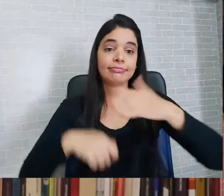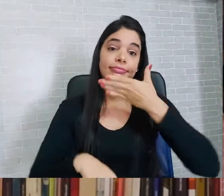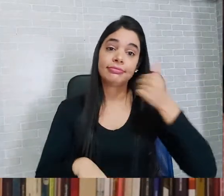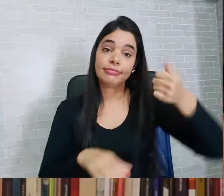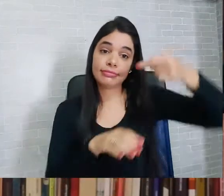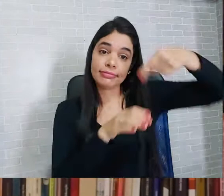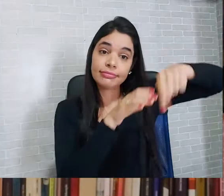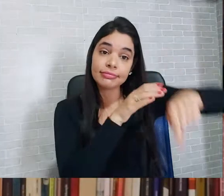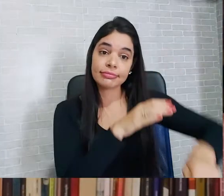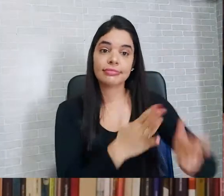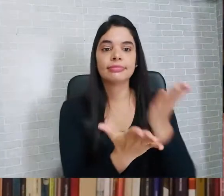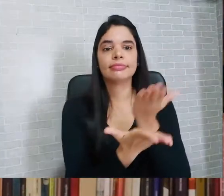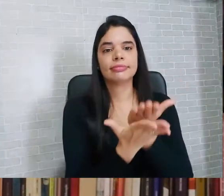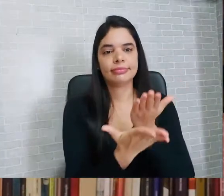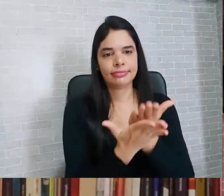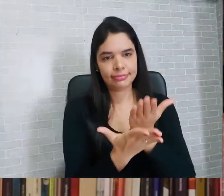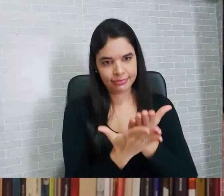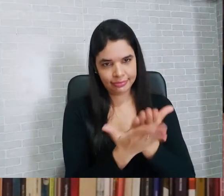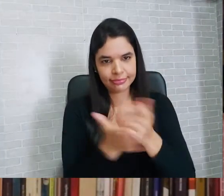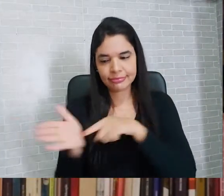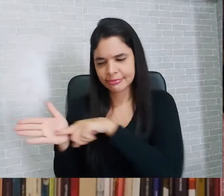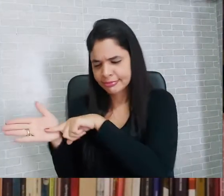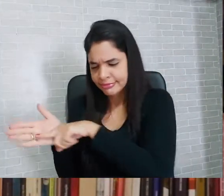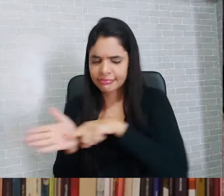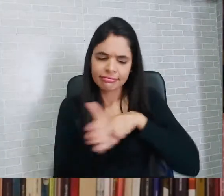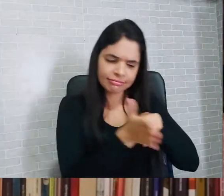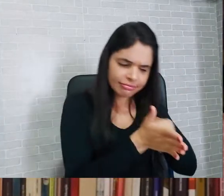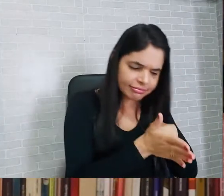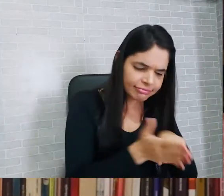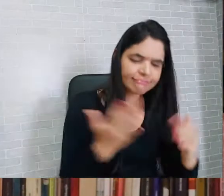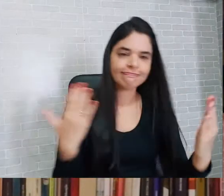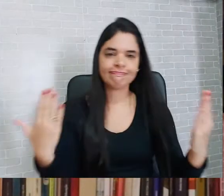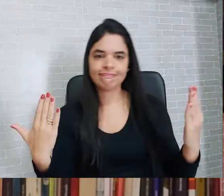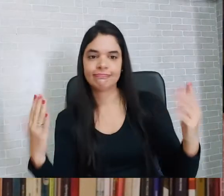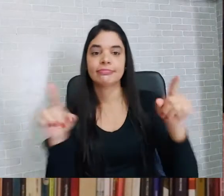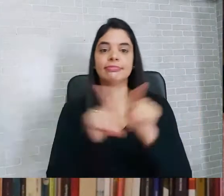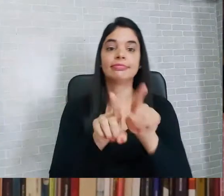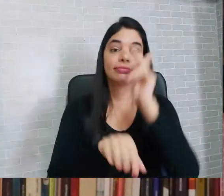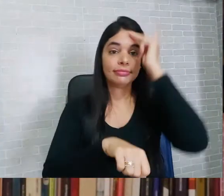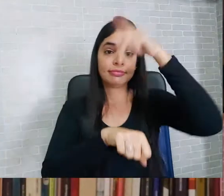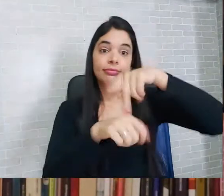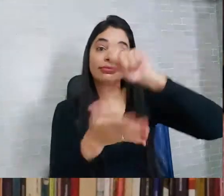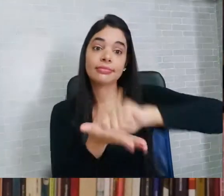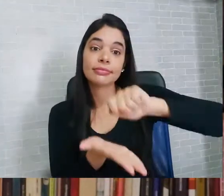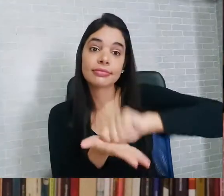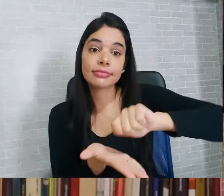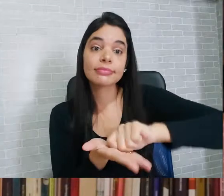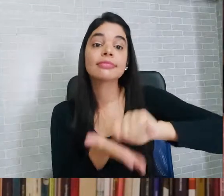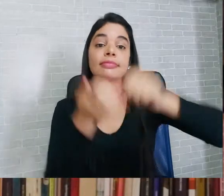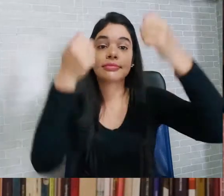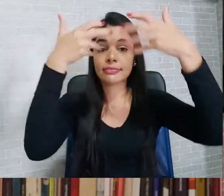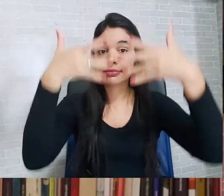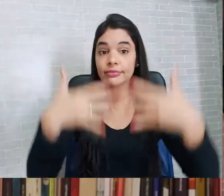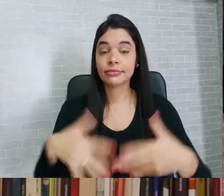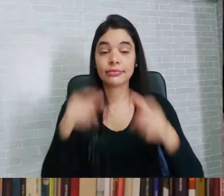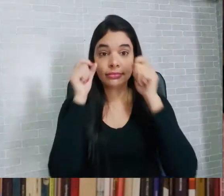estudado, né? Mas é uma das coisas também que o Patrick Chamoiseau e o Rafael Confian chamam a atenção.